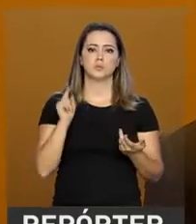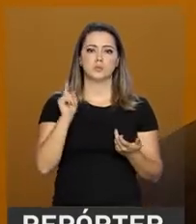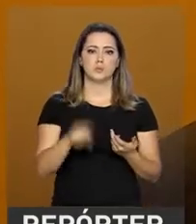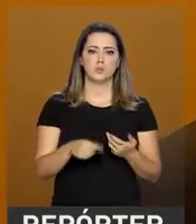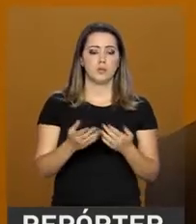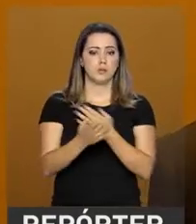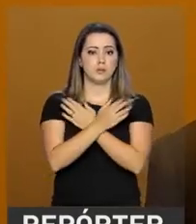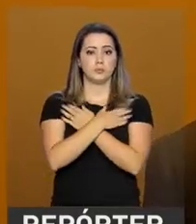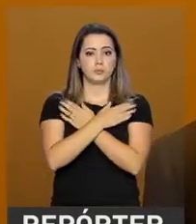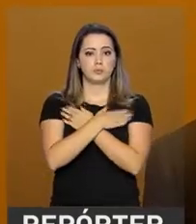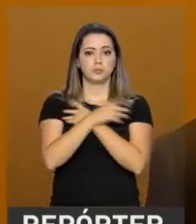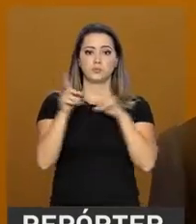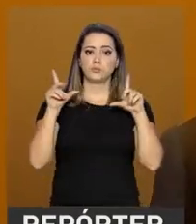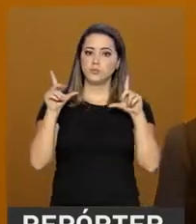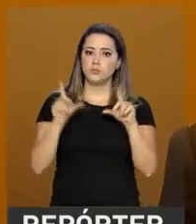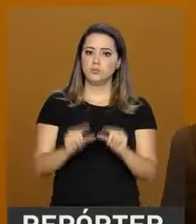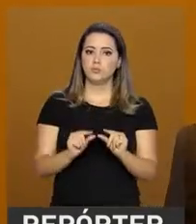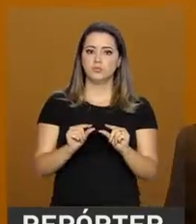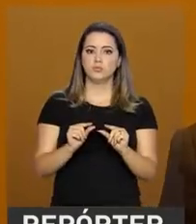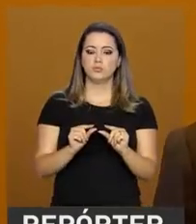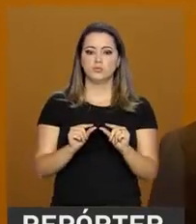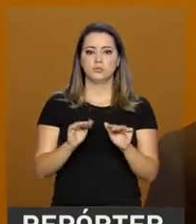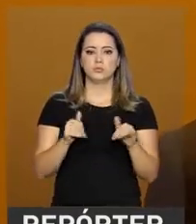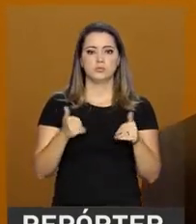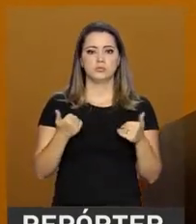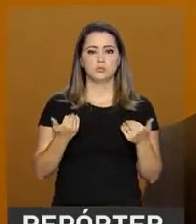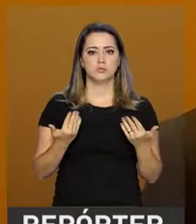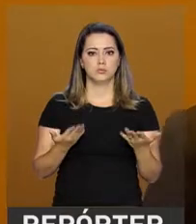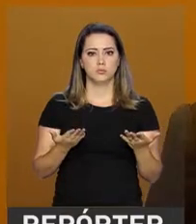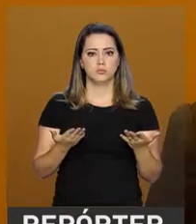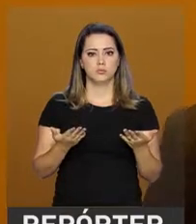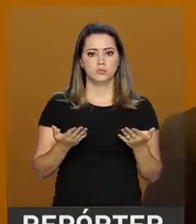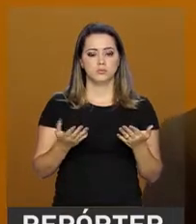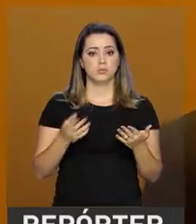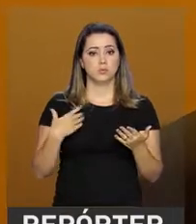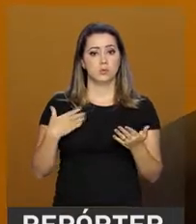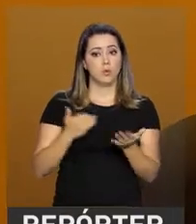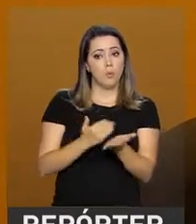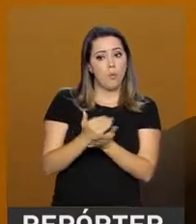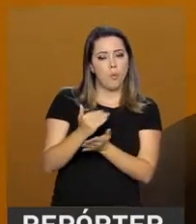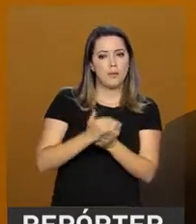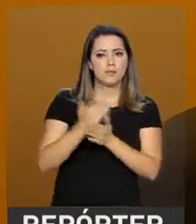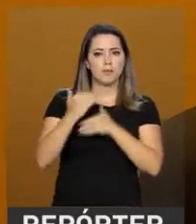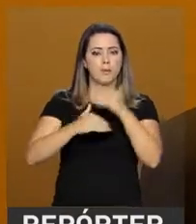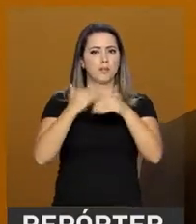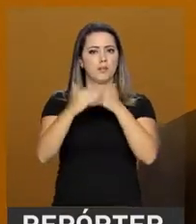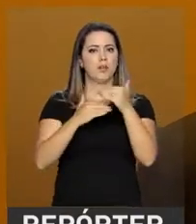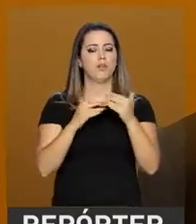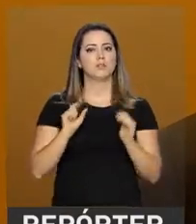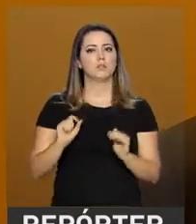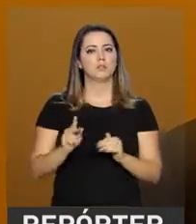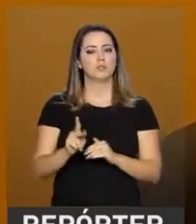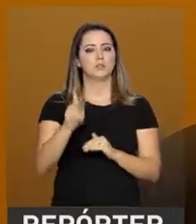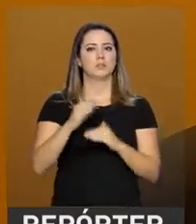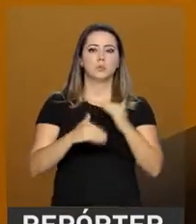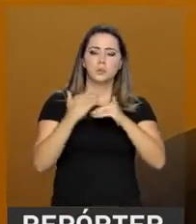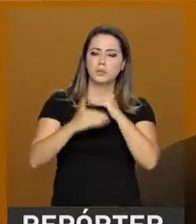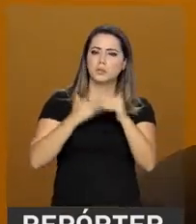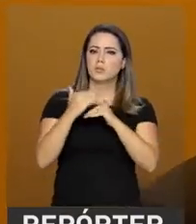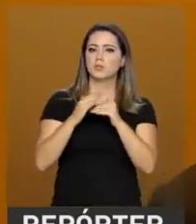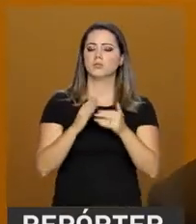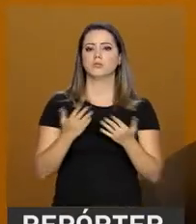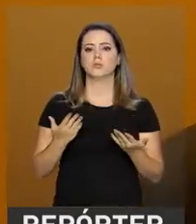o desemprego cai. Em que as encomendas começam a aumentar, gradualmente, mas já